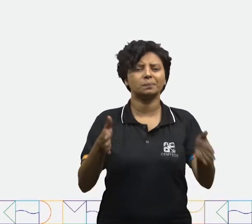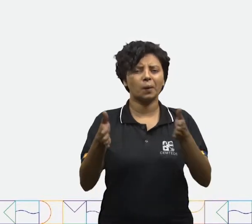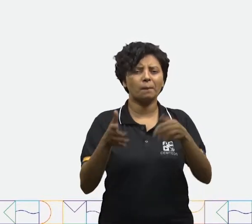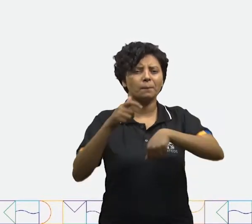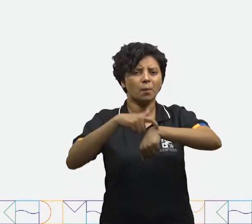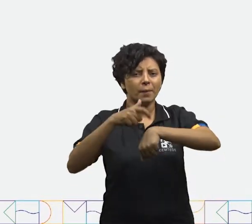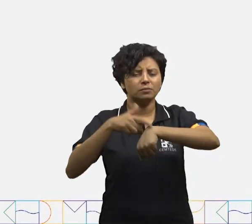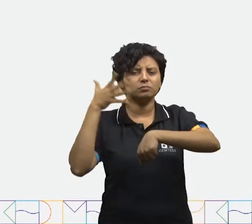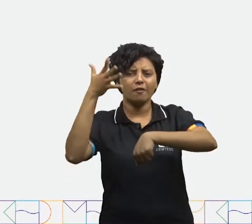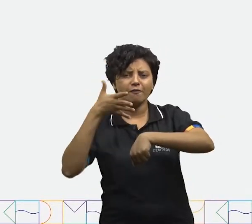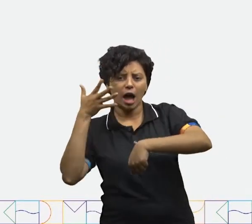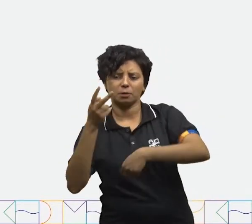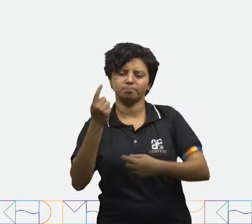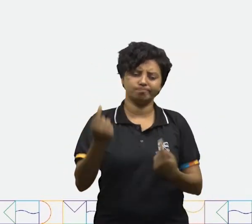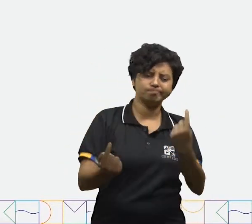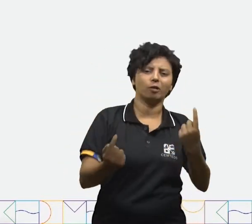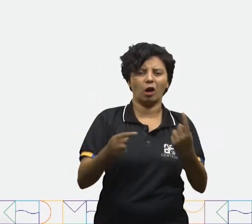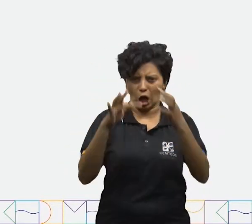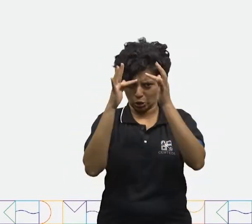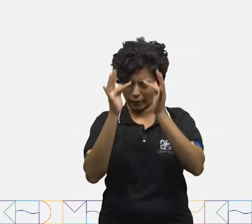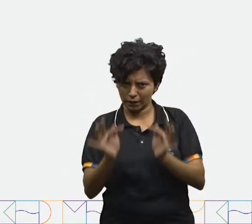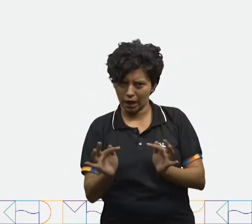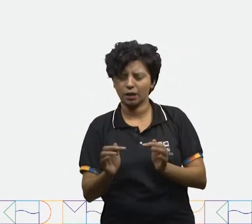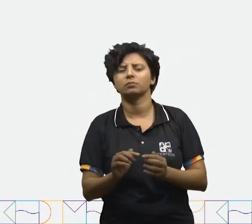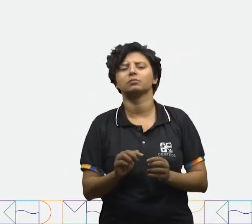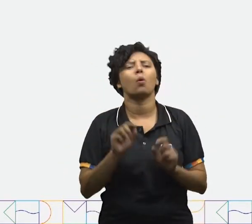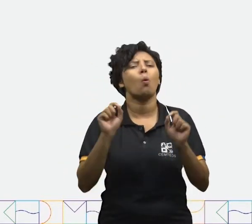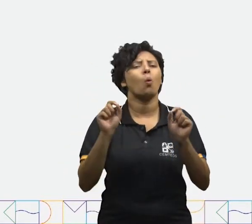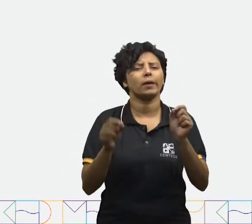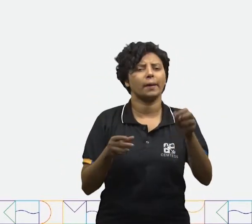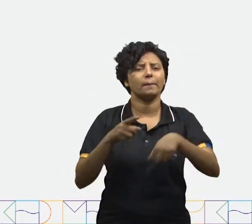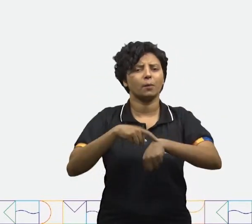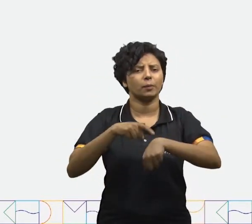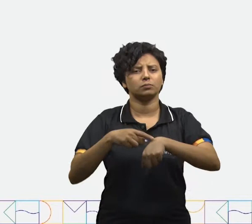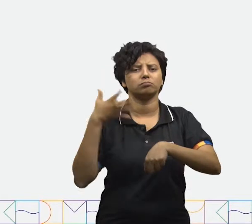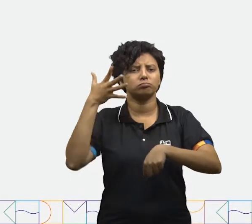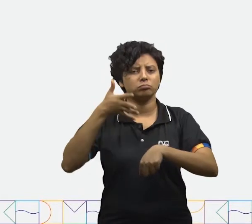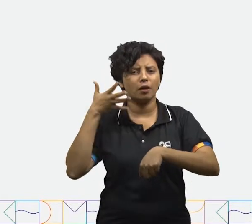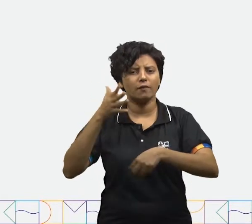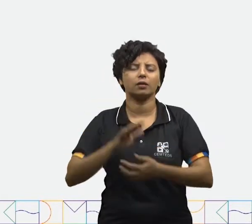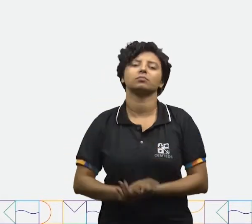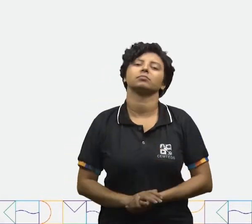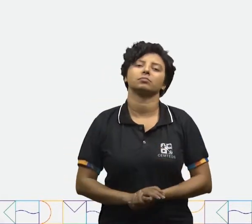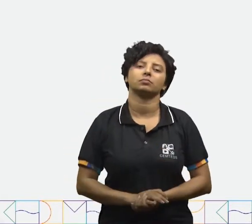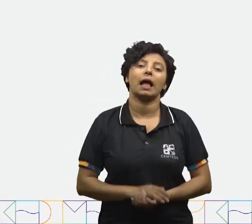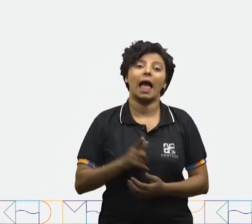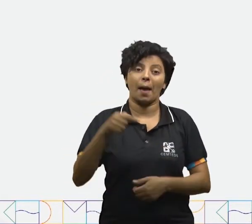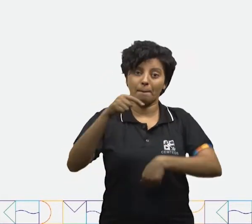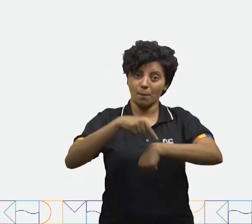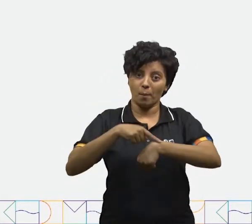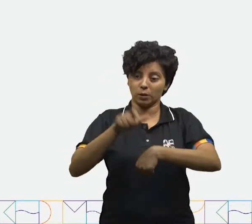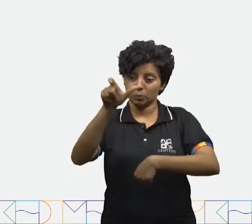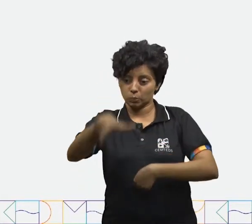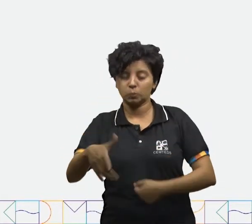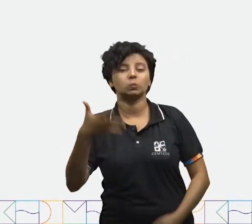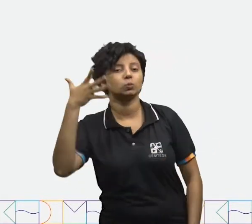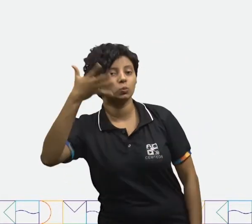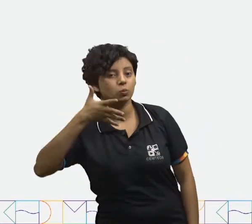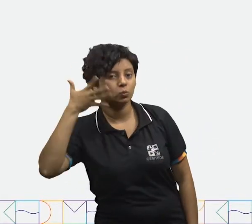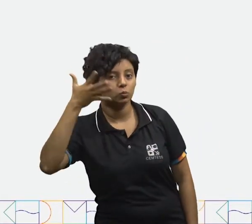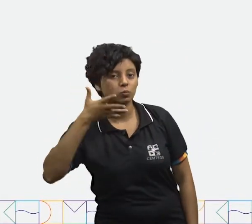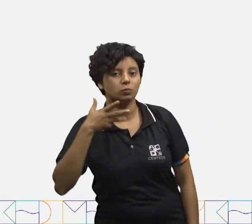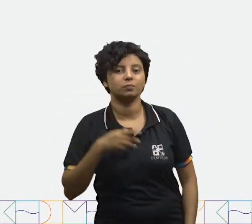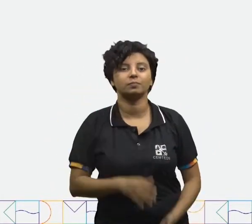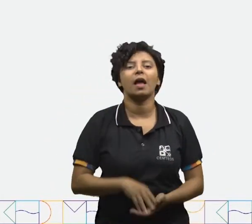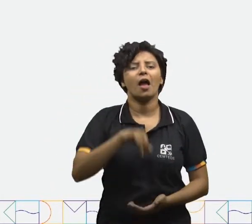foram respeitados? Você lembra o que significa turno de fala? É o momento da fala de alguém.